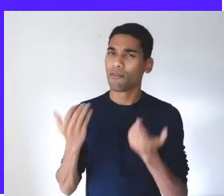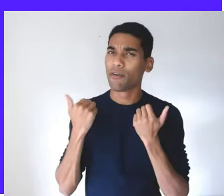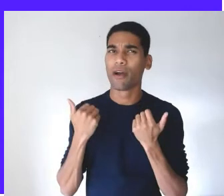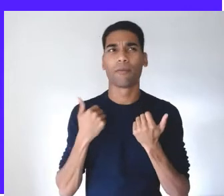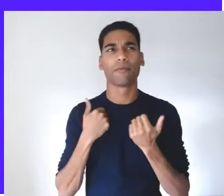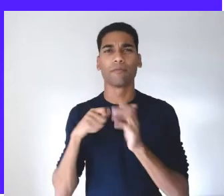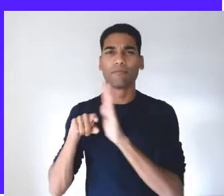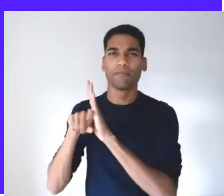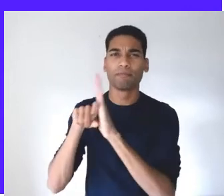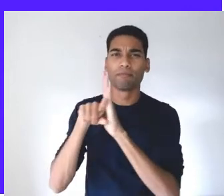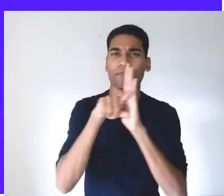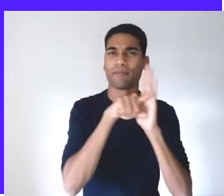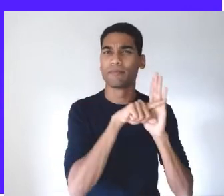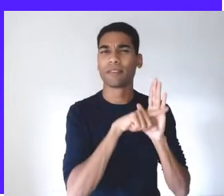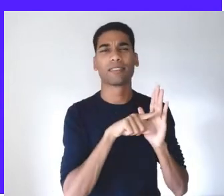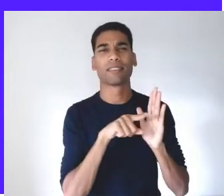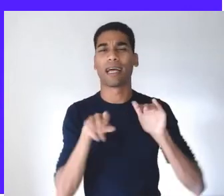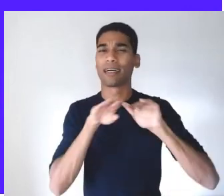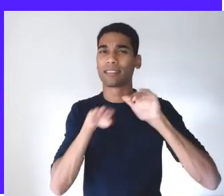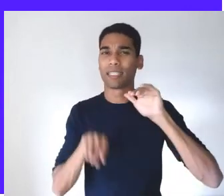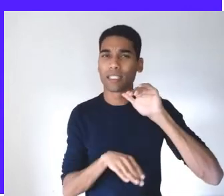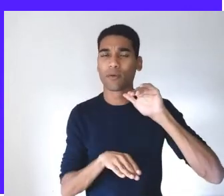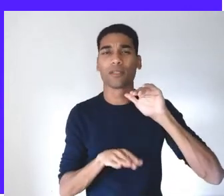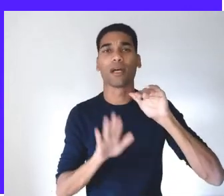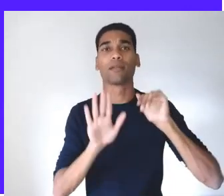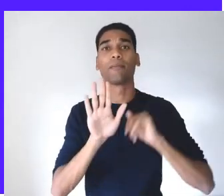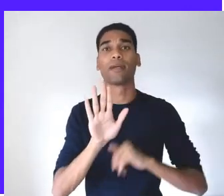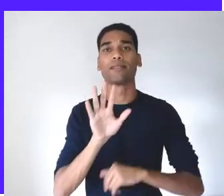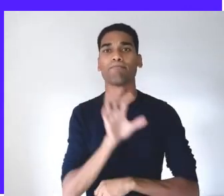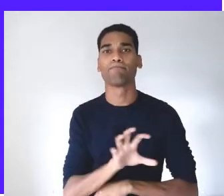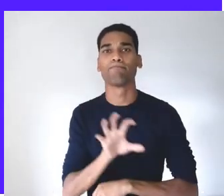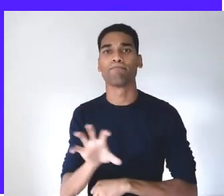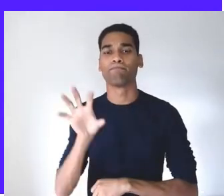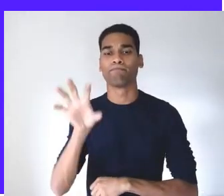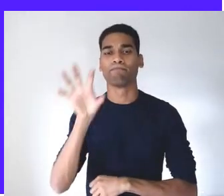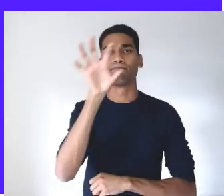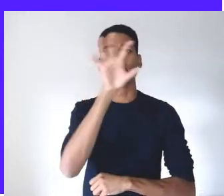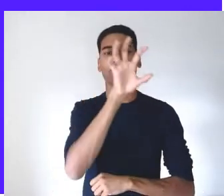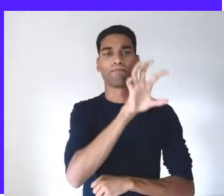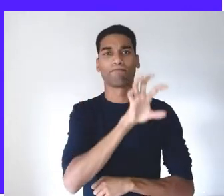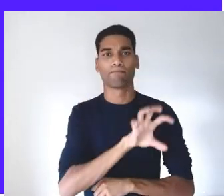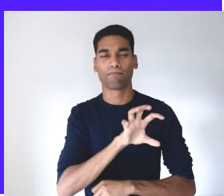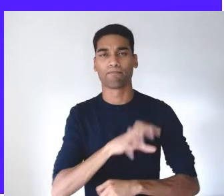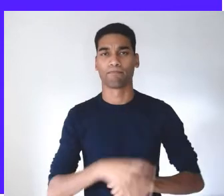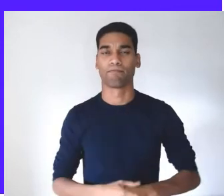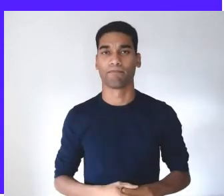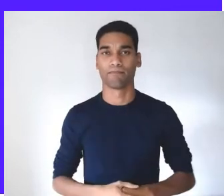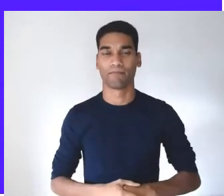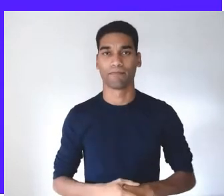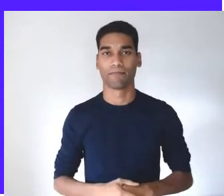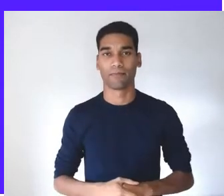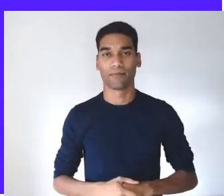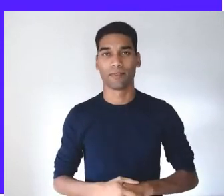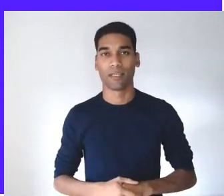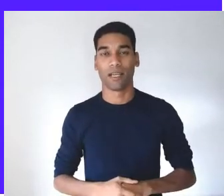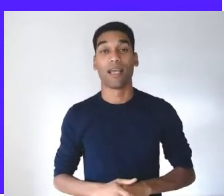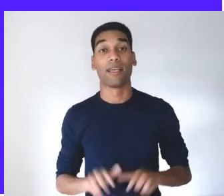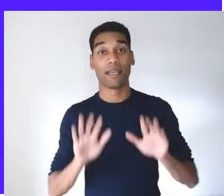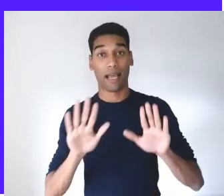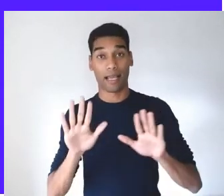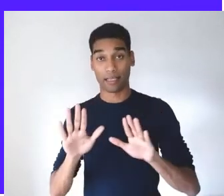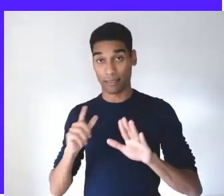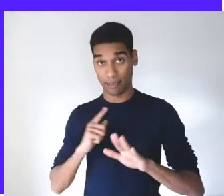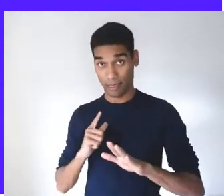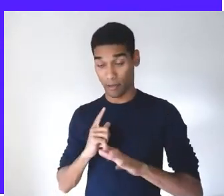regional, né, e uma forma de viabilizá-lo, eu soube desse edital da Fundação Gabo e,